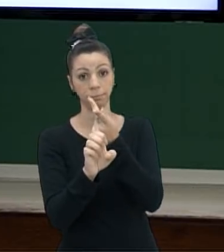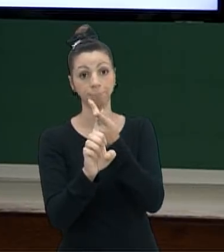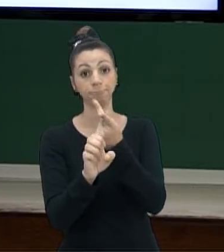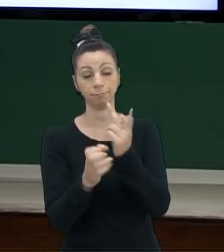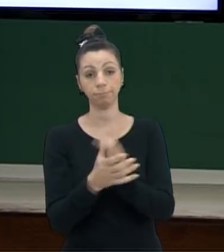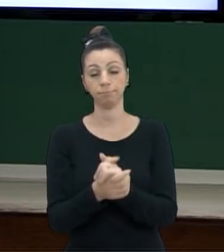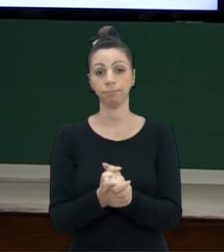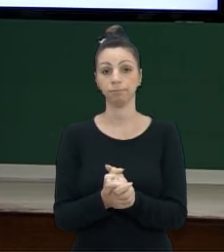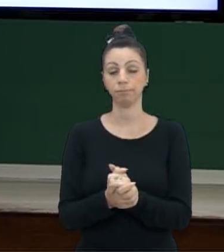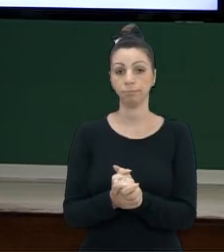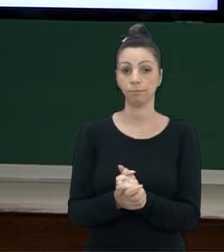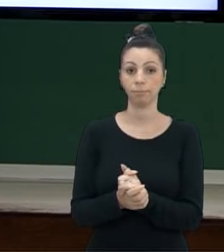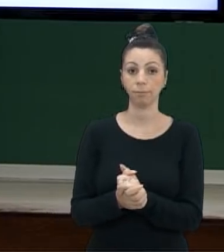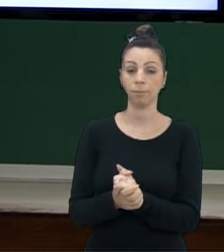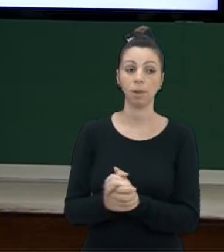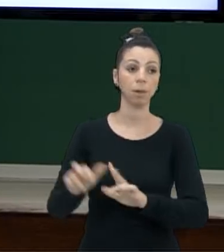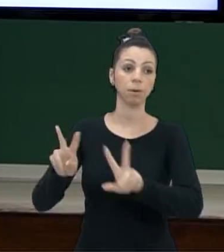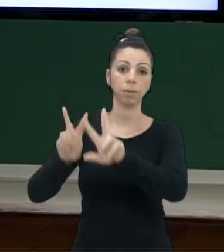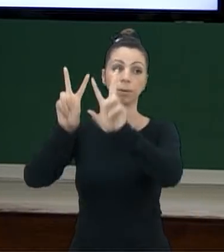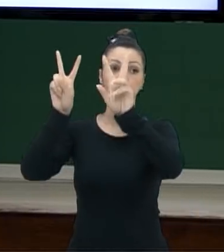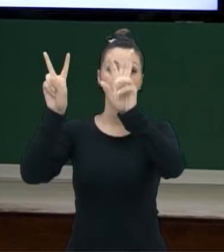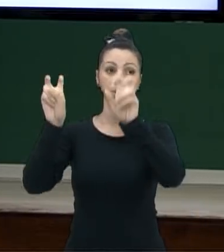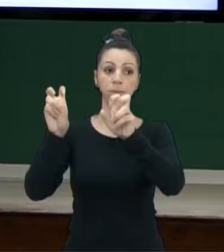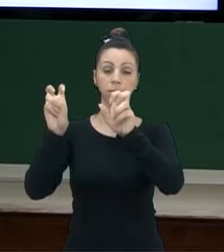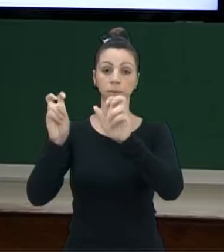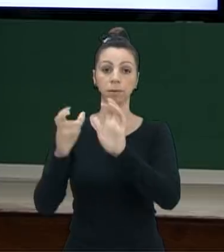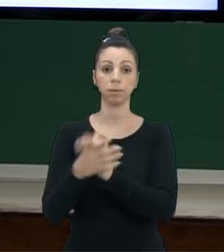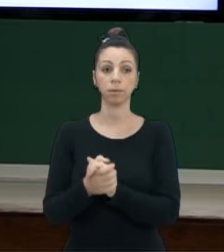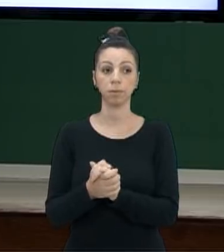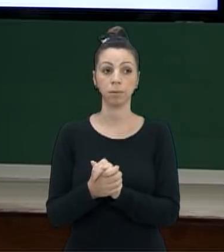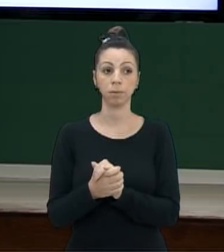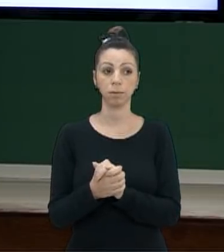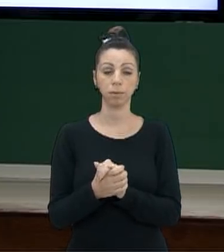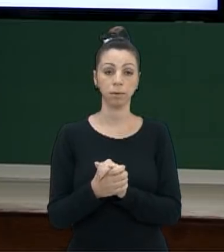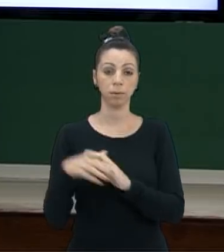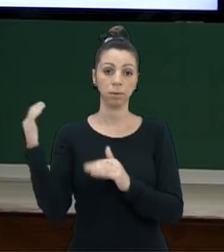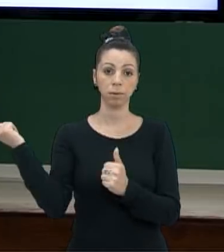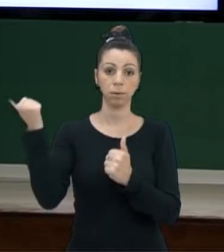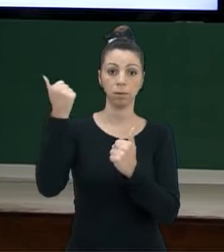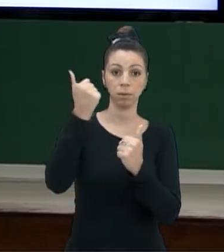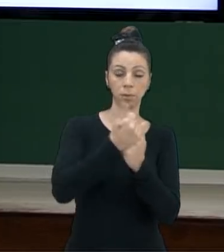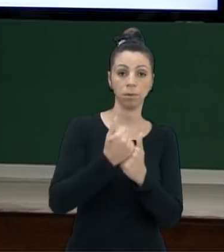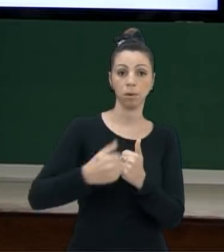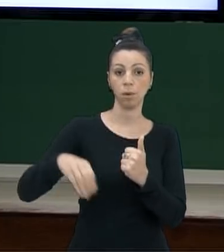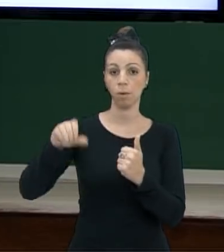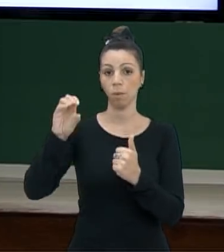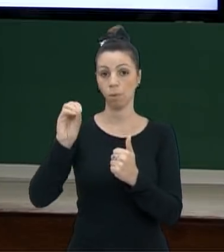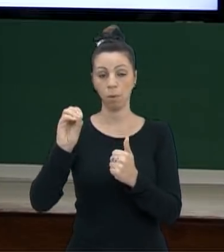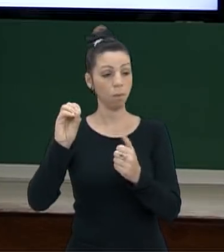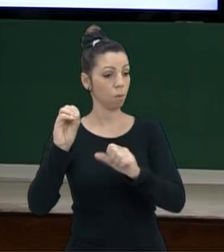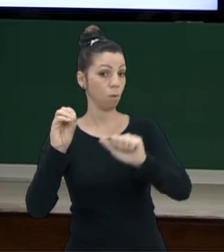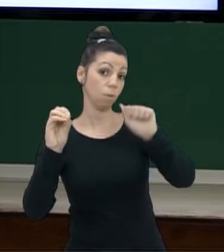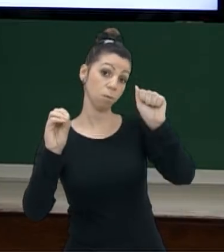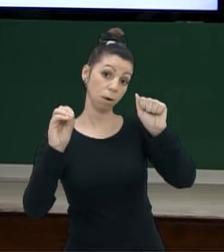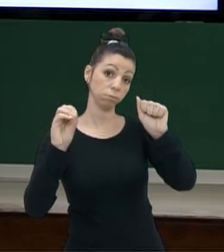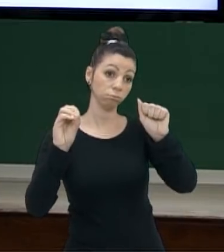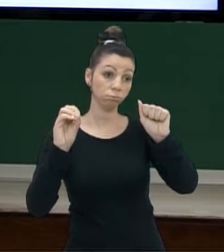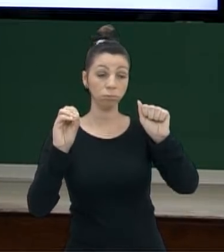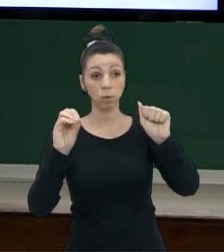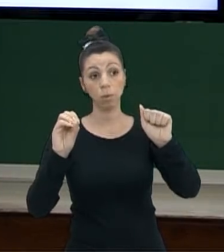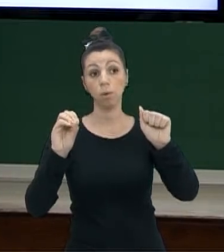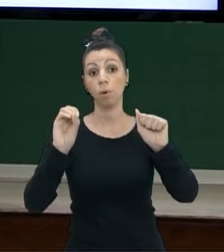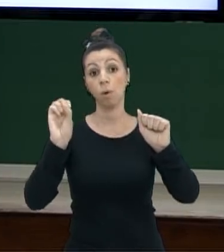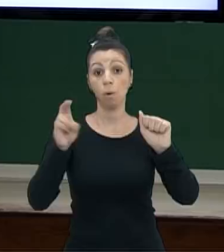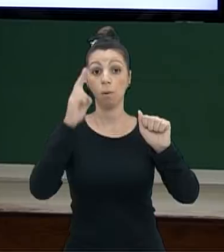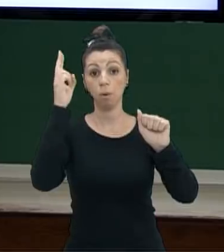sujeito ali. O assunto vai ter que ser substituído pelo o e pelo a, ou pelo lhe em